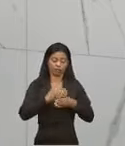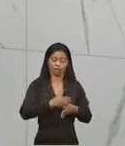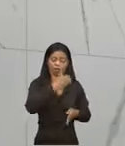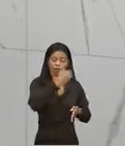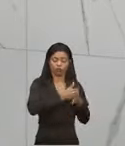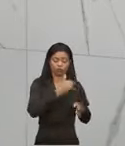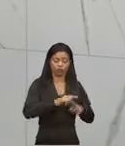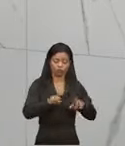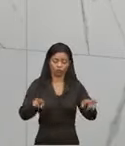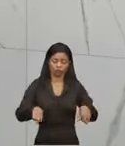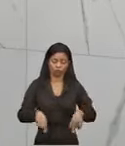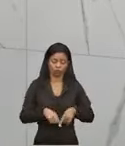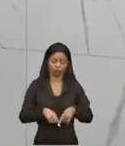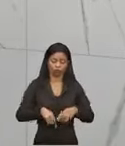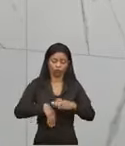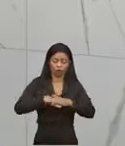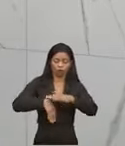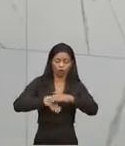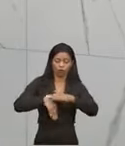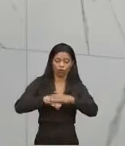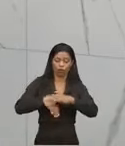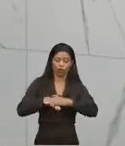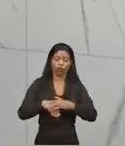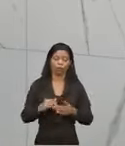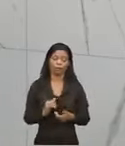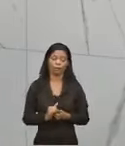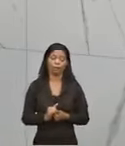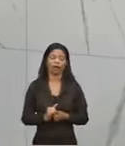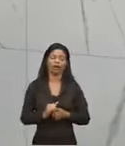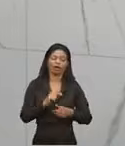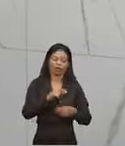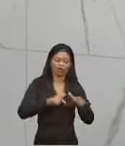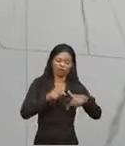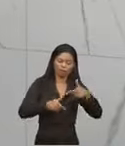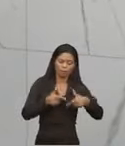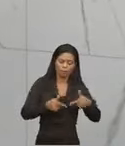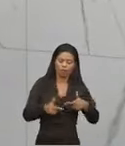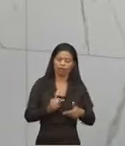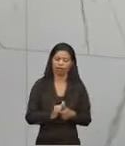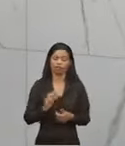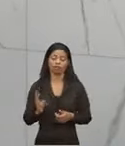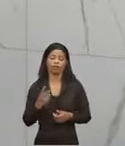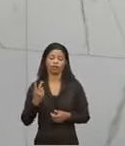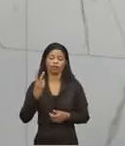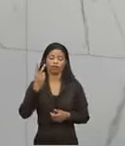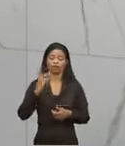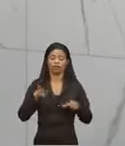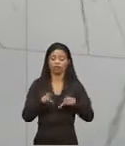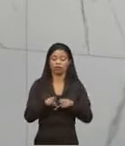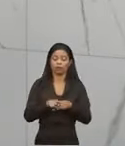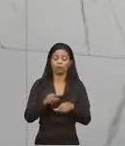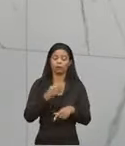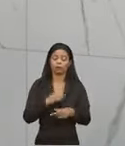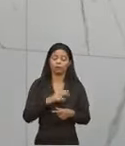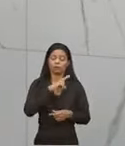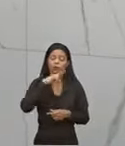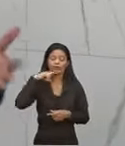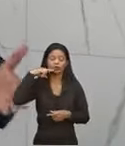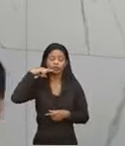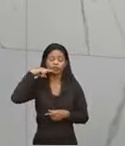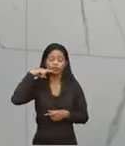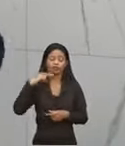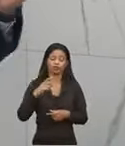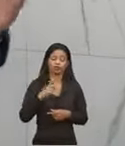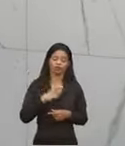campo sintético no bairro da Glebacê. Uma obra que está valorizando muito a Glebacê e os 46, Nilton disse que é dos 46, eu digo que é da Glebacê, é dos